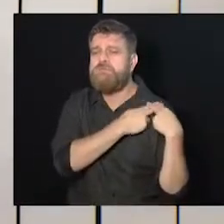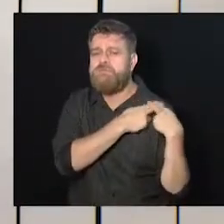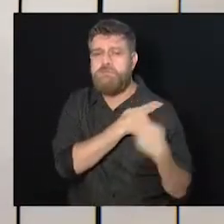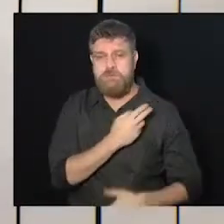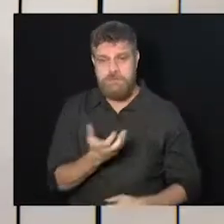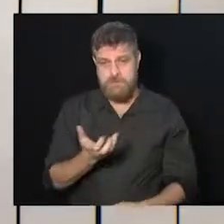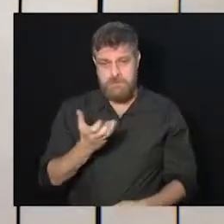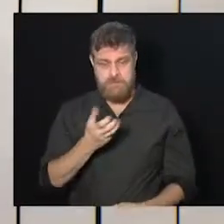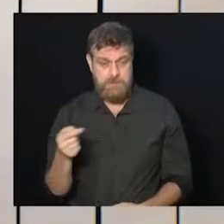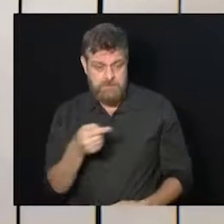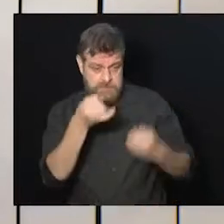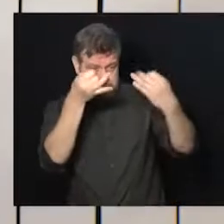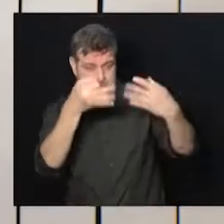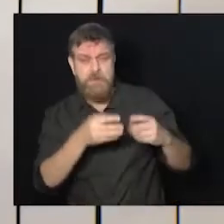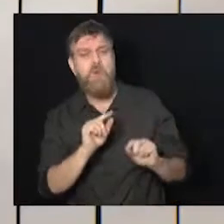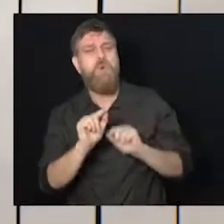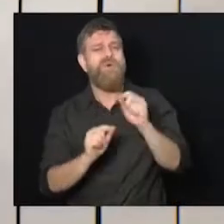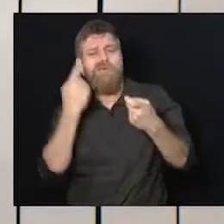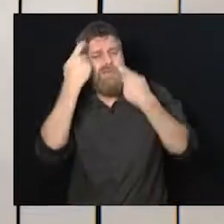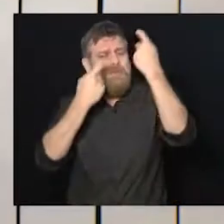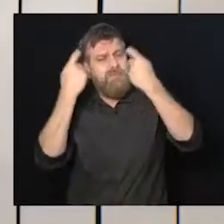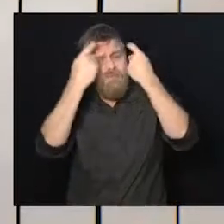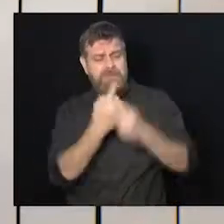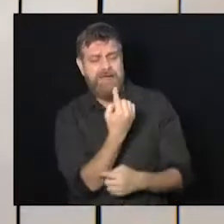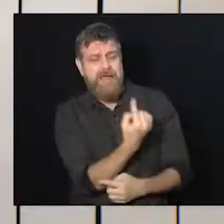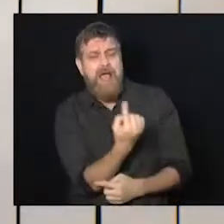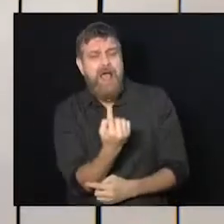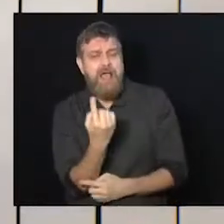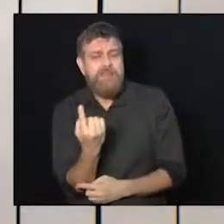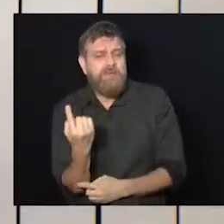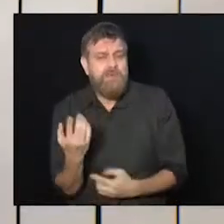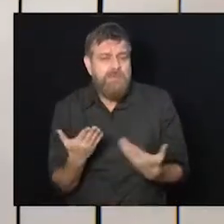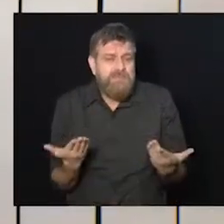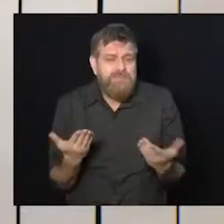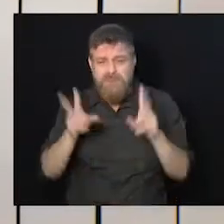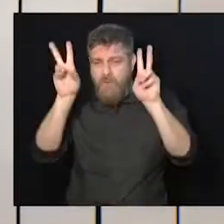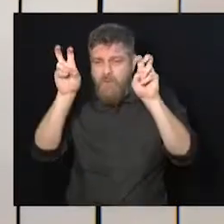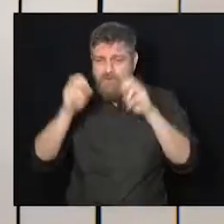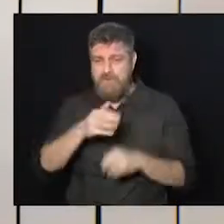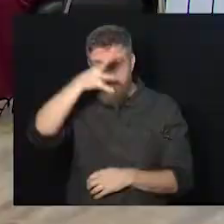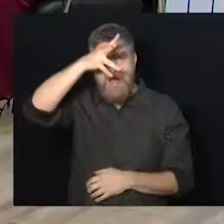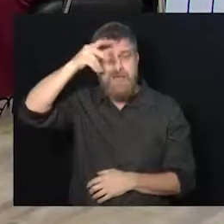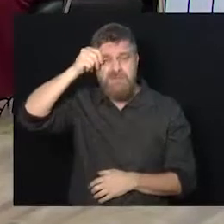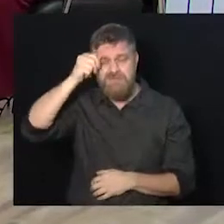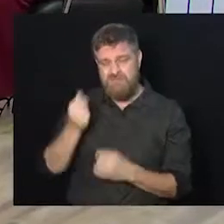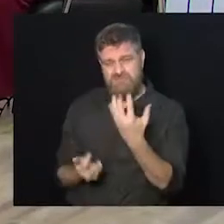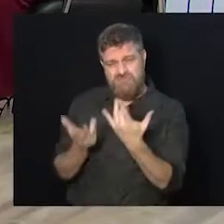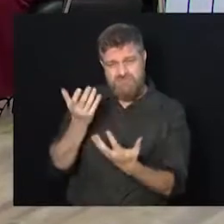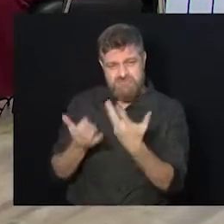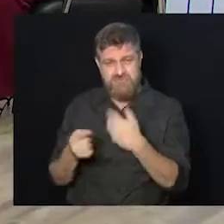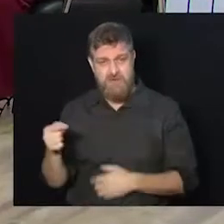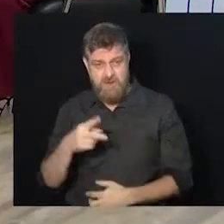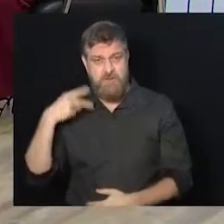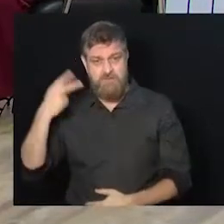que vocês falassem um pouco dessa questão que preocupa cada um de vocês no que diz respeito à Amazônia. Inclusive, na última semana, o vereador